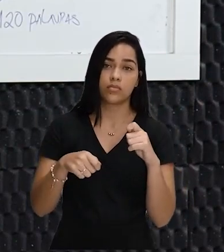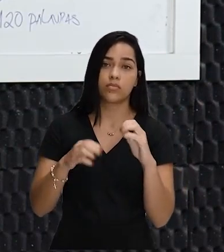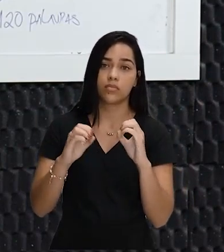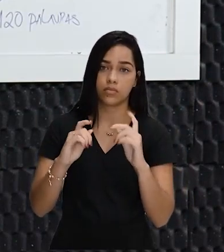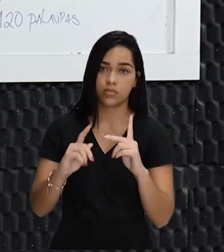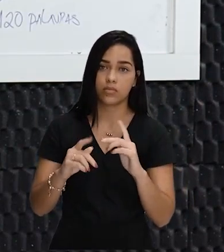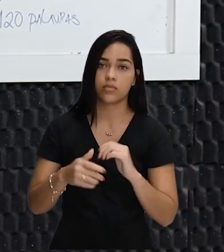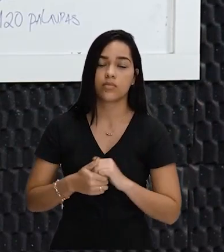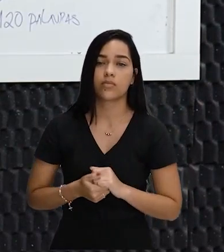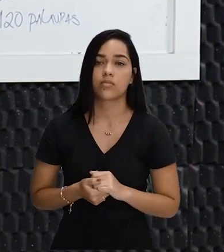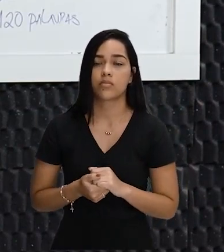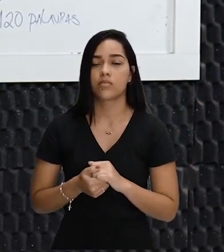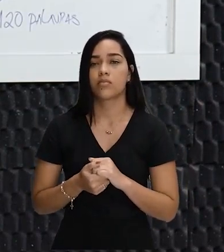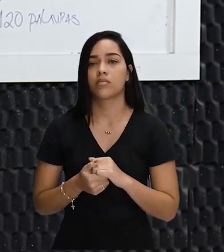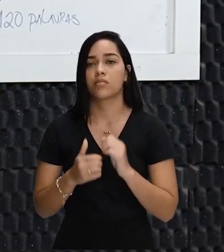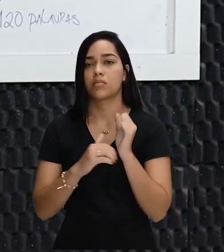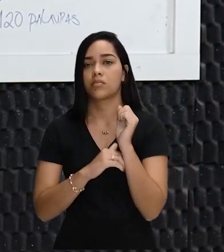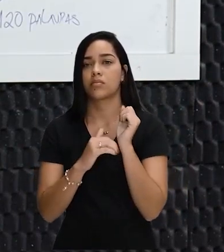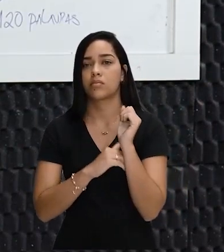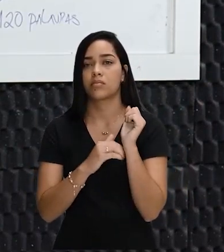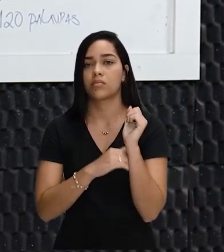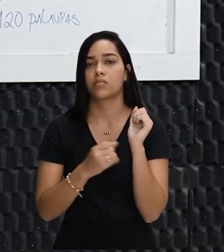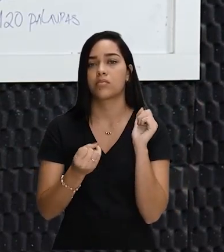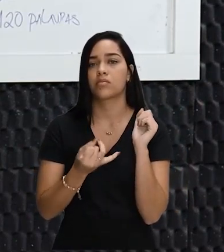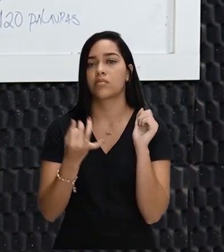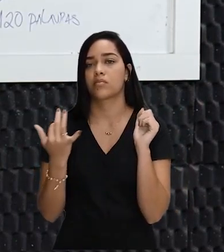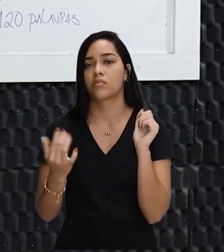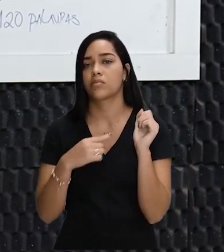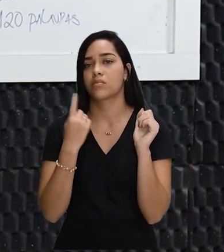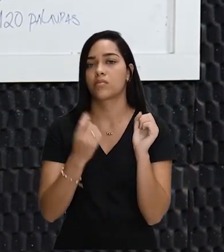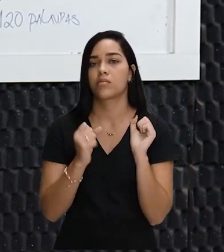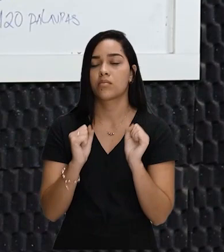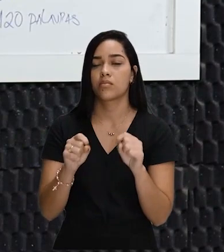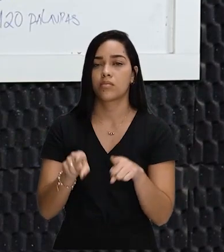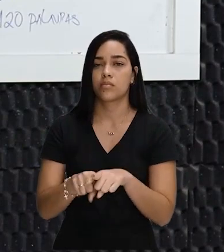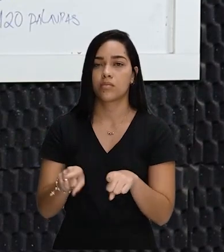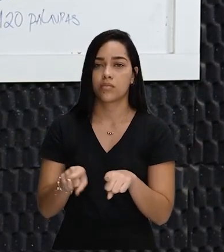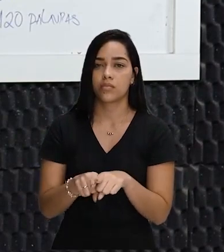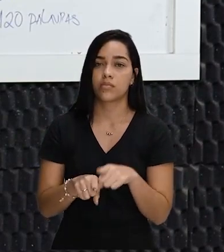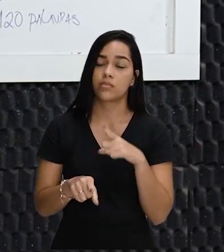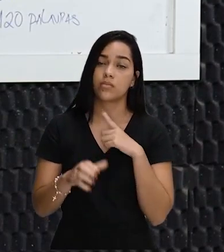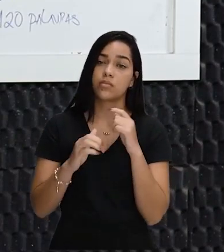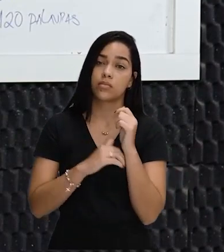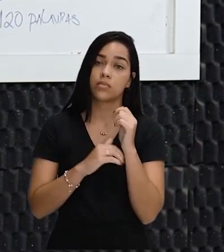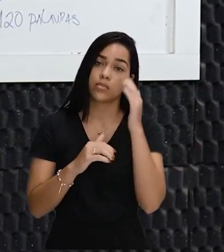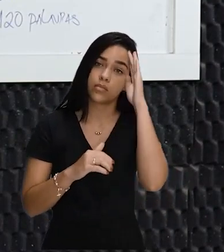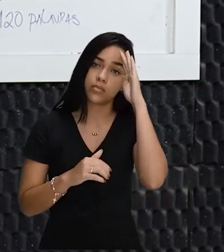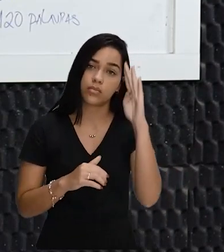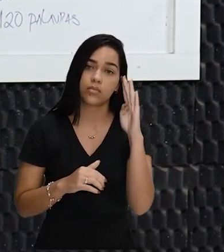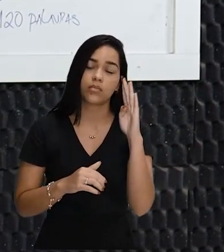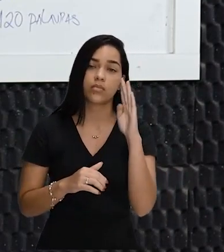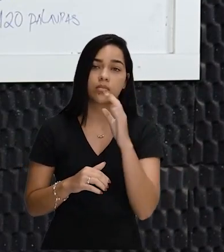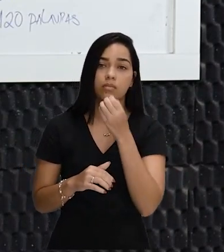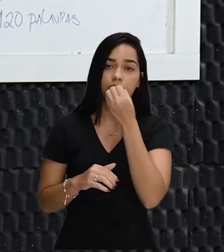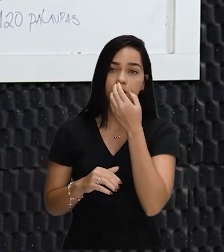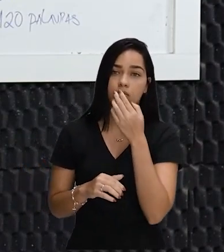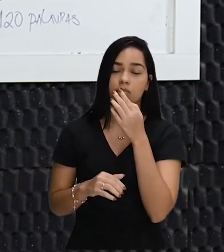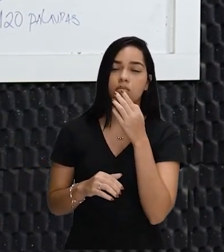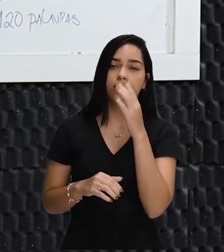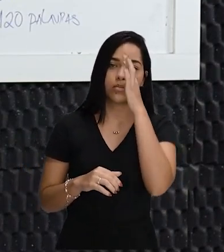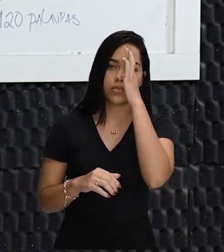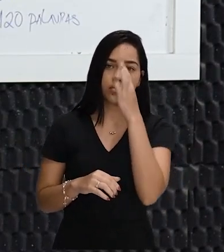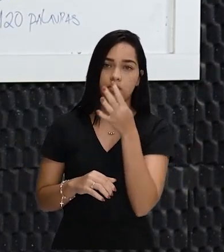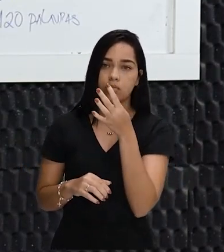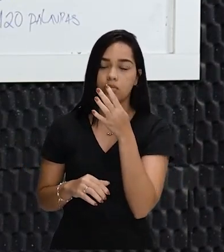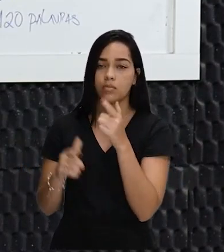alguma coisa tá de uma senha conta senhas possíveis a gente pode utilizar esse princípio aqui que ele é bastante útil na